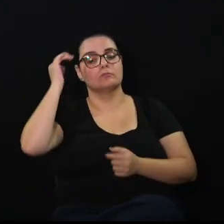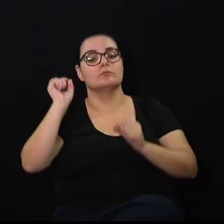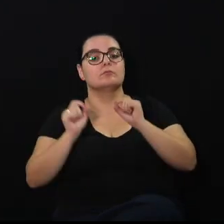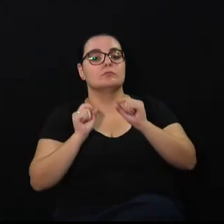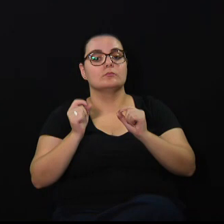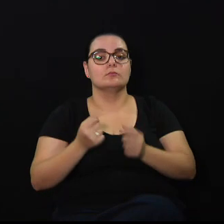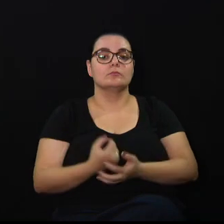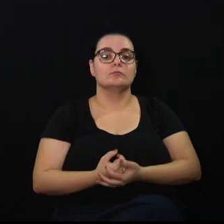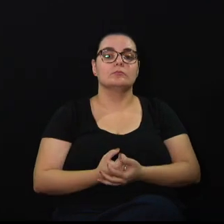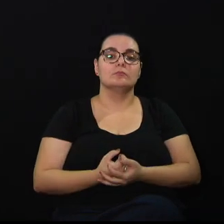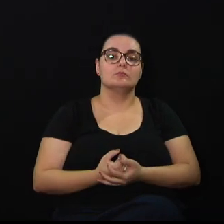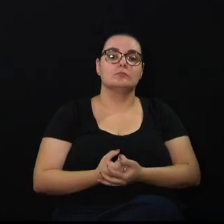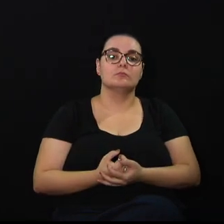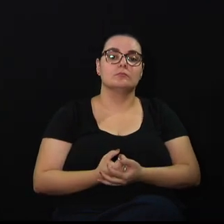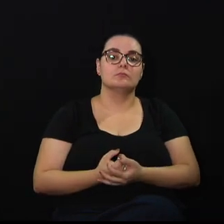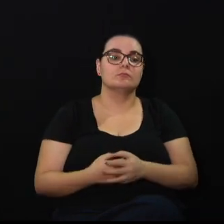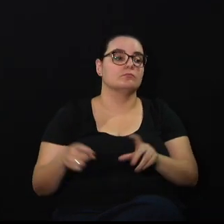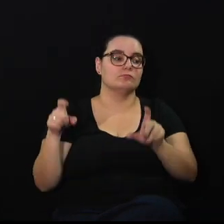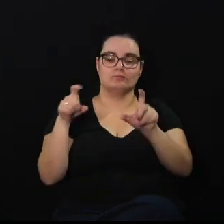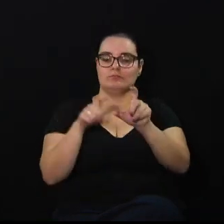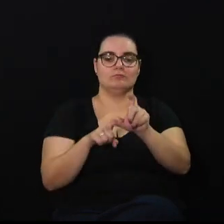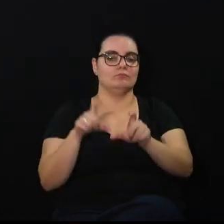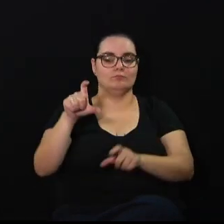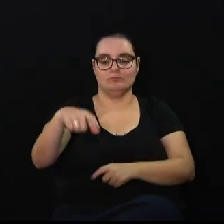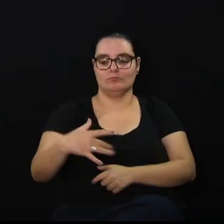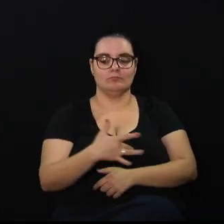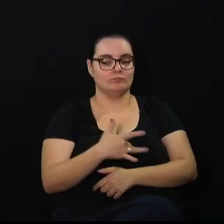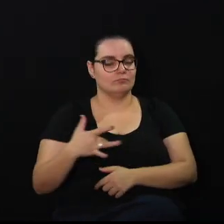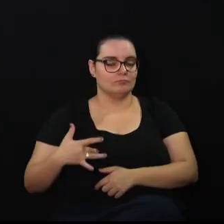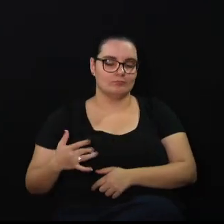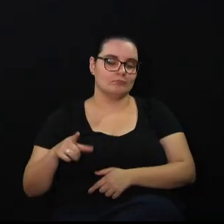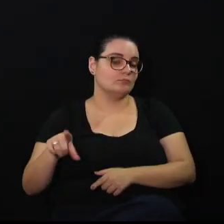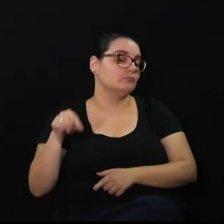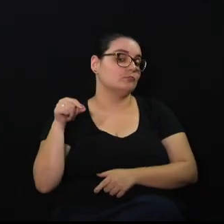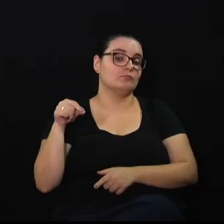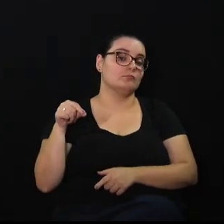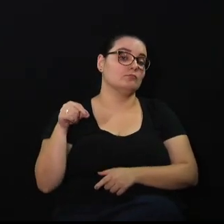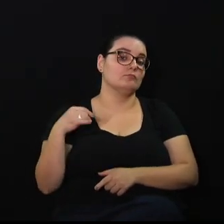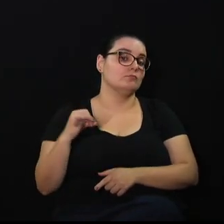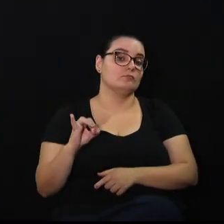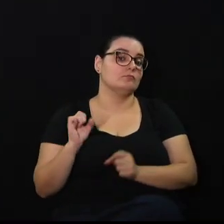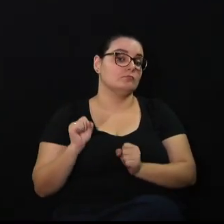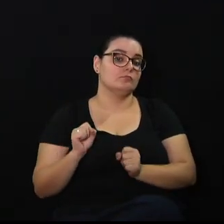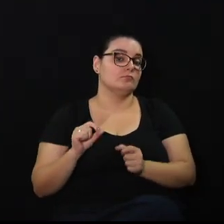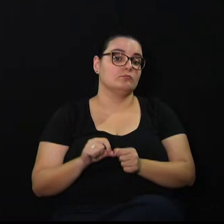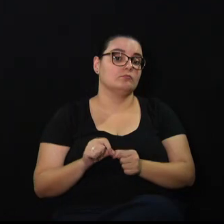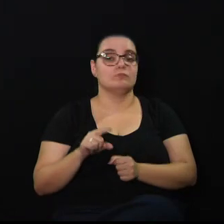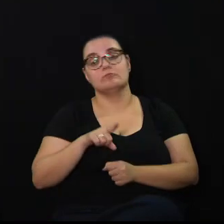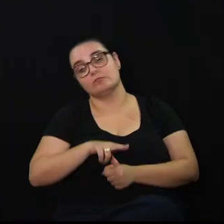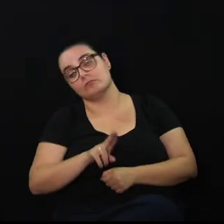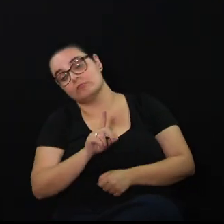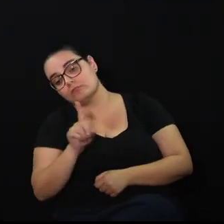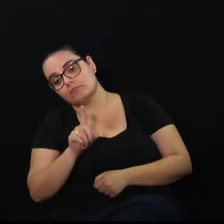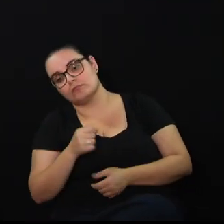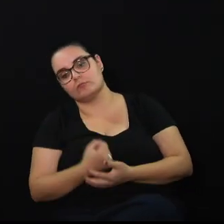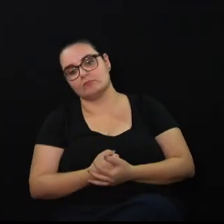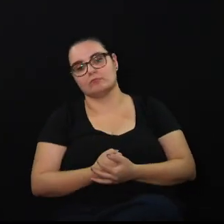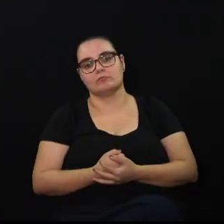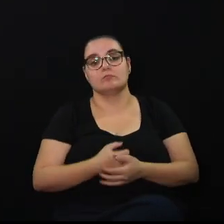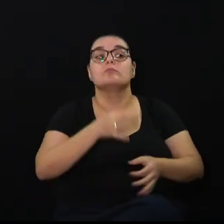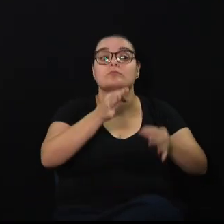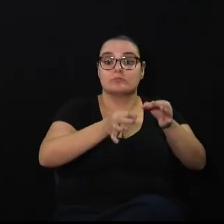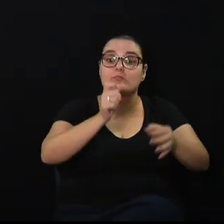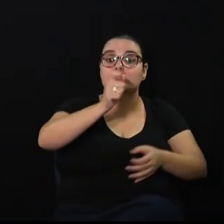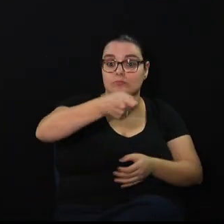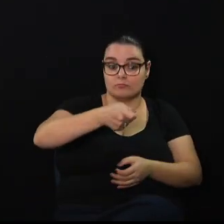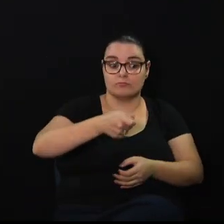não depende do plano escolher é inclusive os nossos tribunais têm sido bem generosos